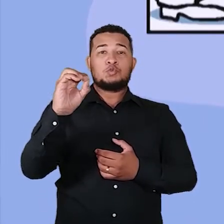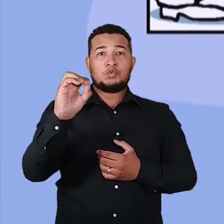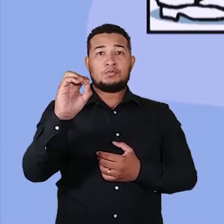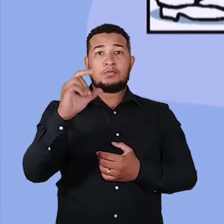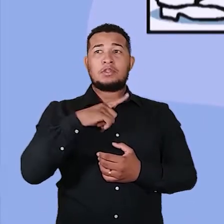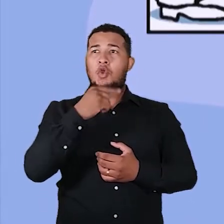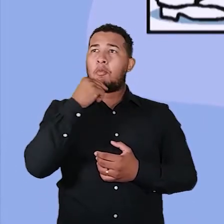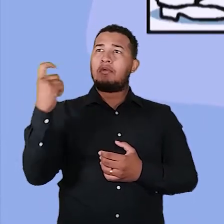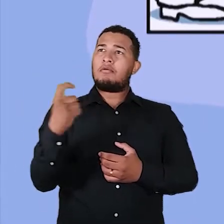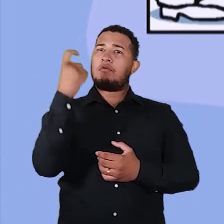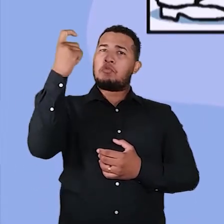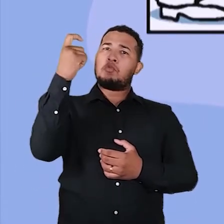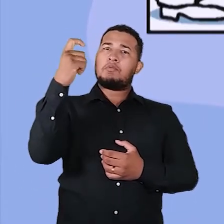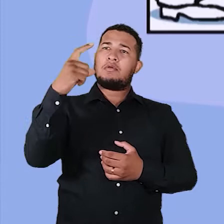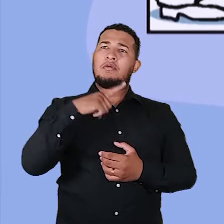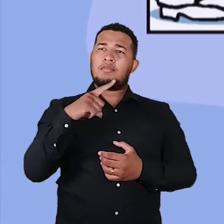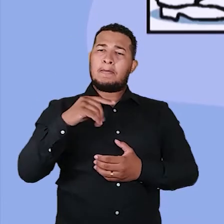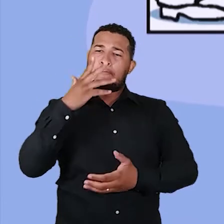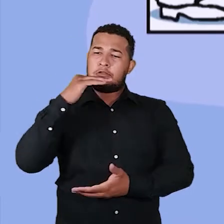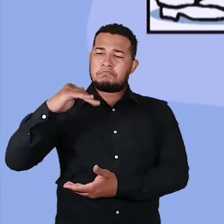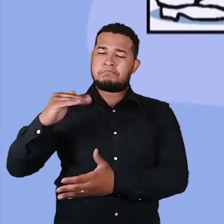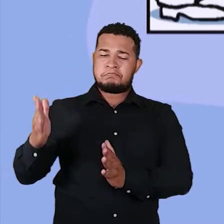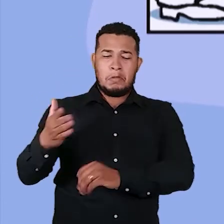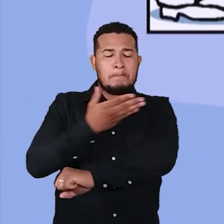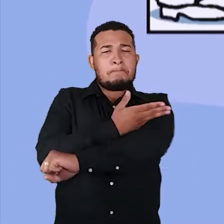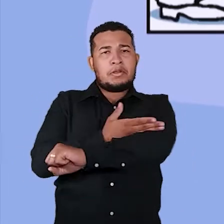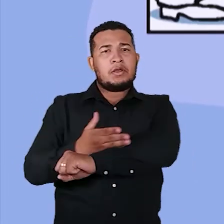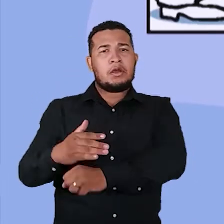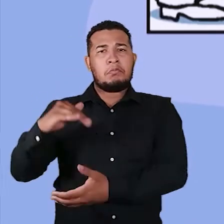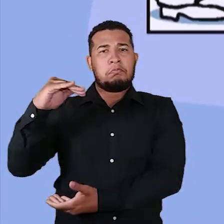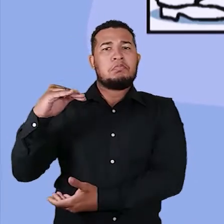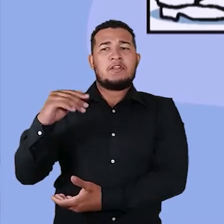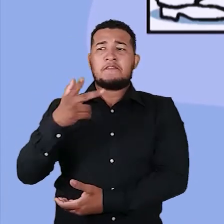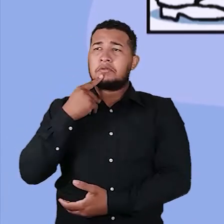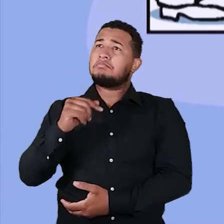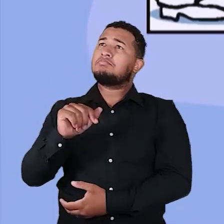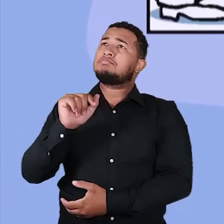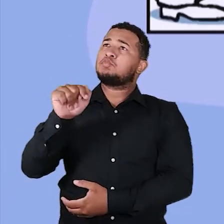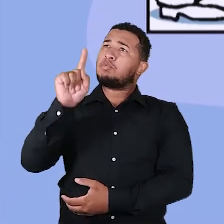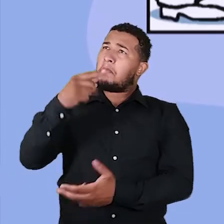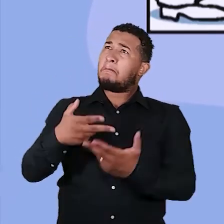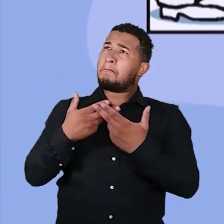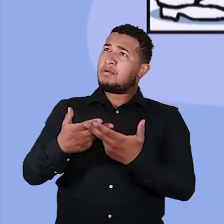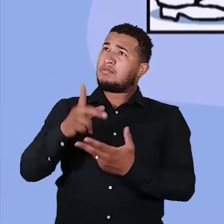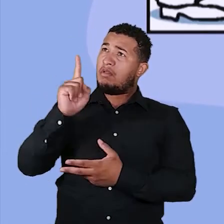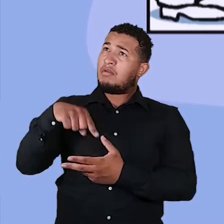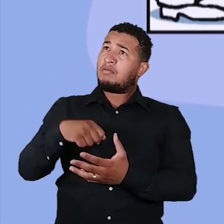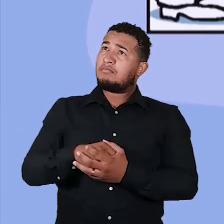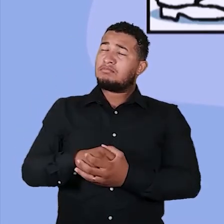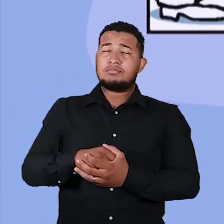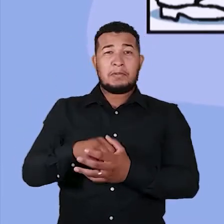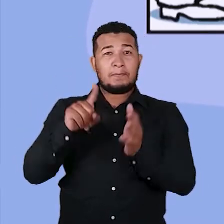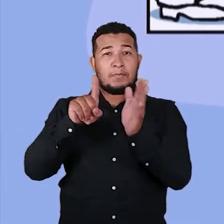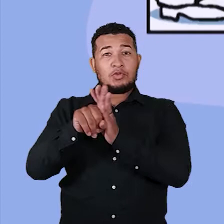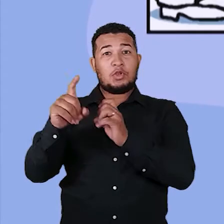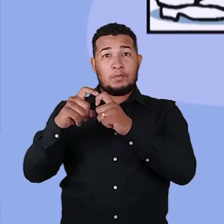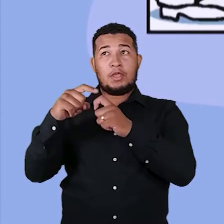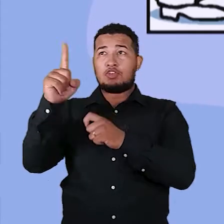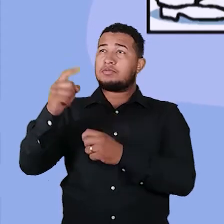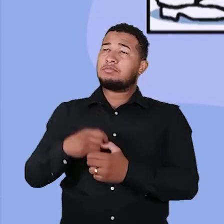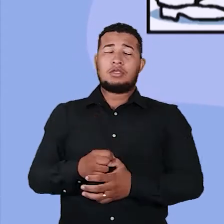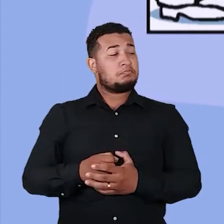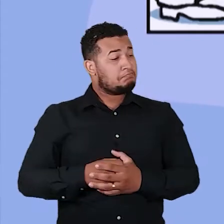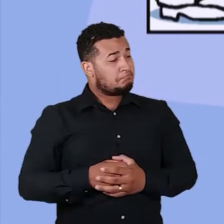diante de um camarada adulto que tem uma calça branca, então, por aquilo que ele fala, o senhor é paciente? O Armandinho está falando com o